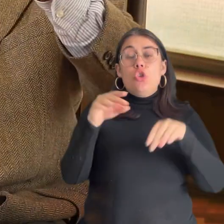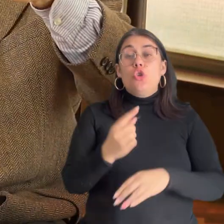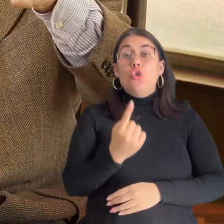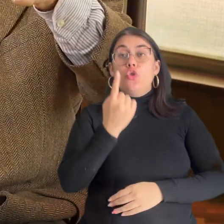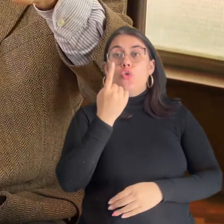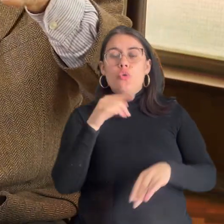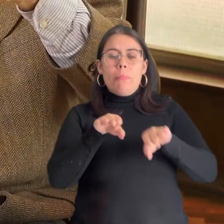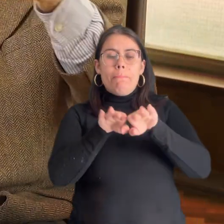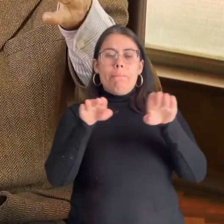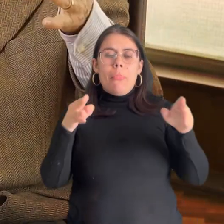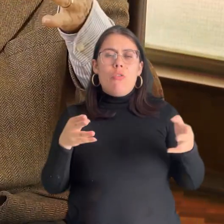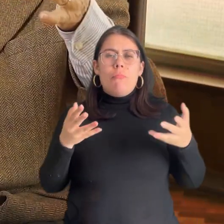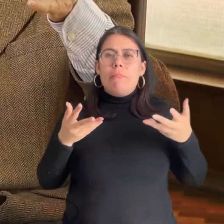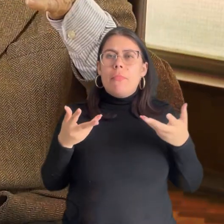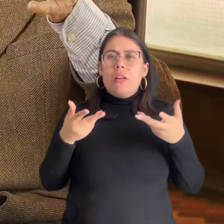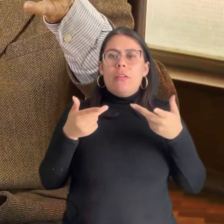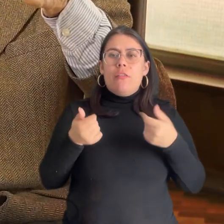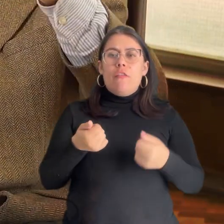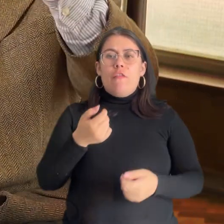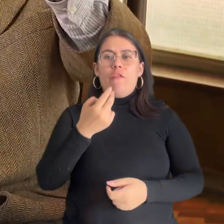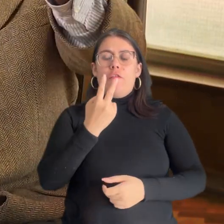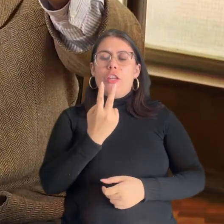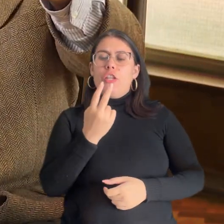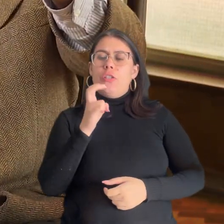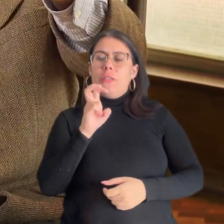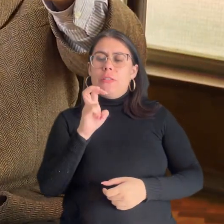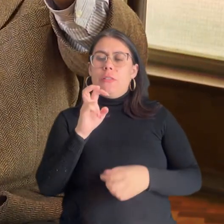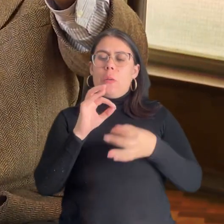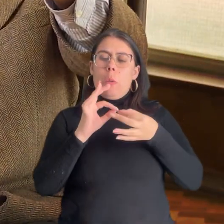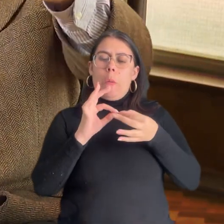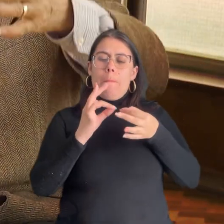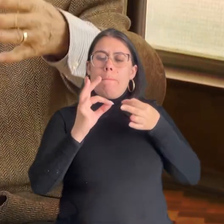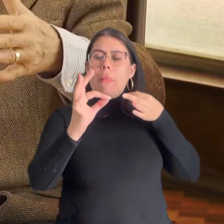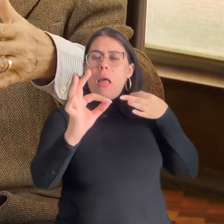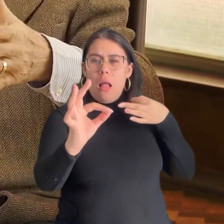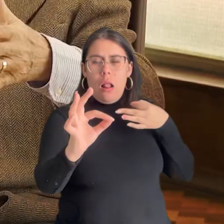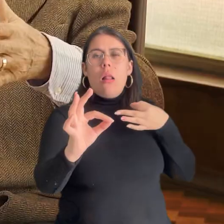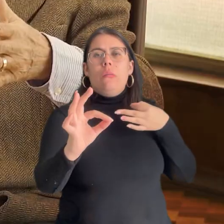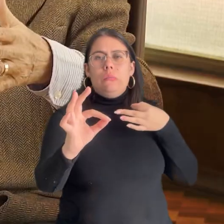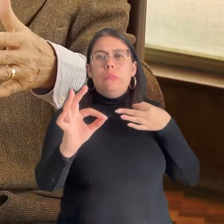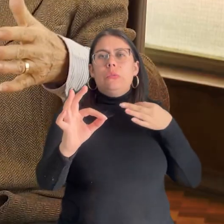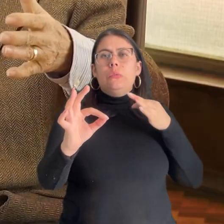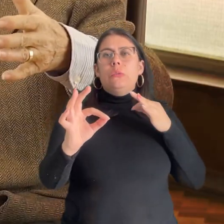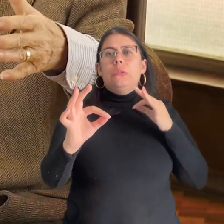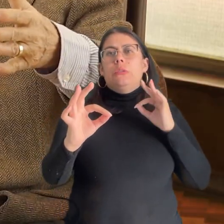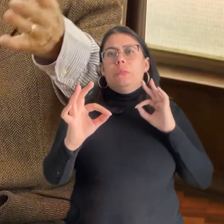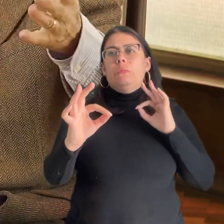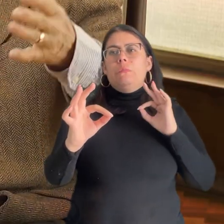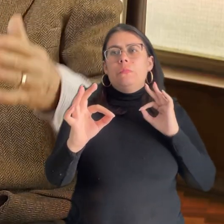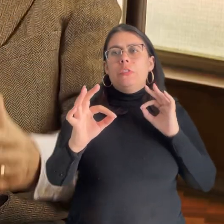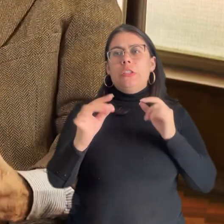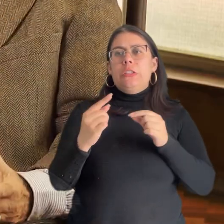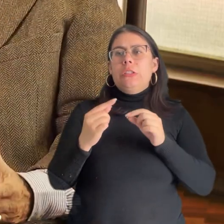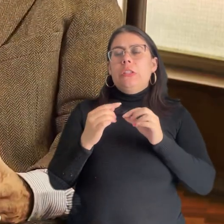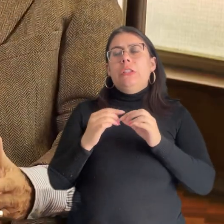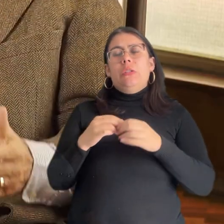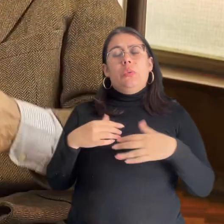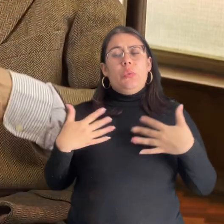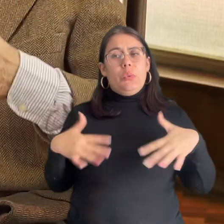e um palco maravilhoso. O palco tinha 25 metros de profundidade e uma altura de outro